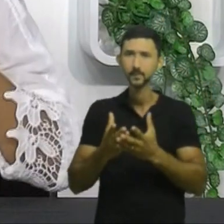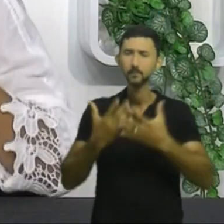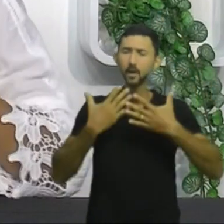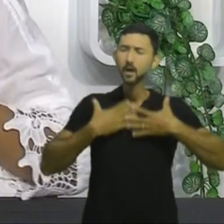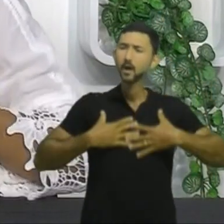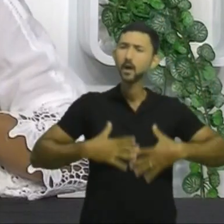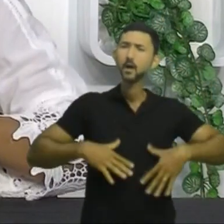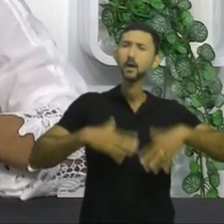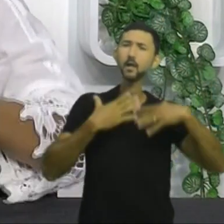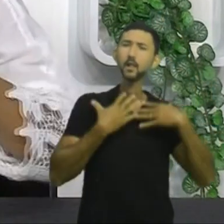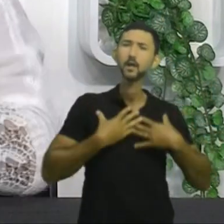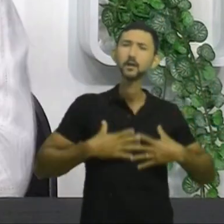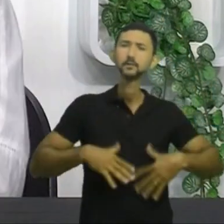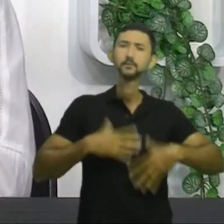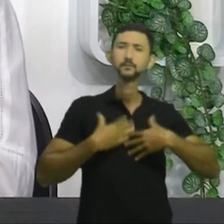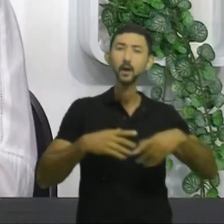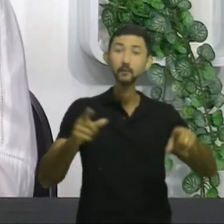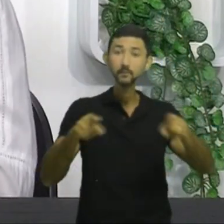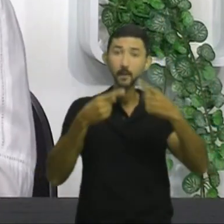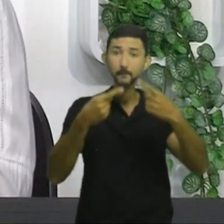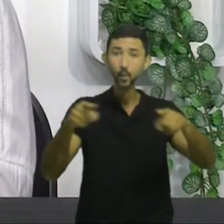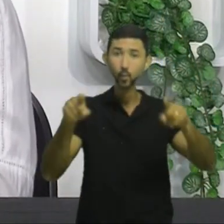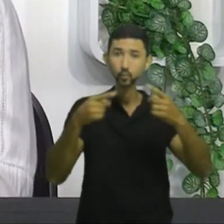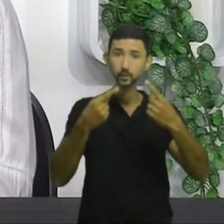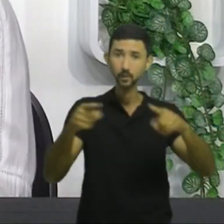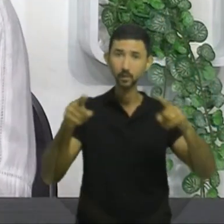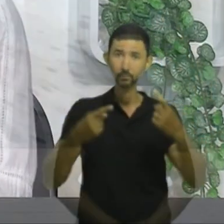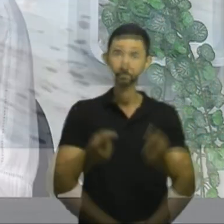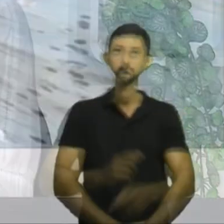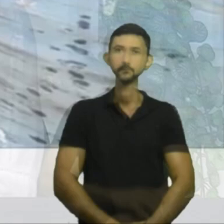tudo e pensar um pouquinho no que ela vai dizer. Vamos lá?